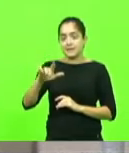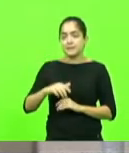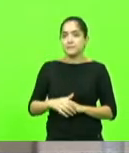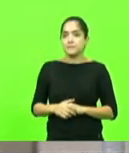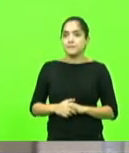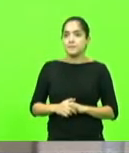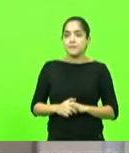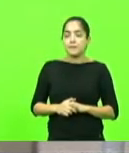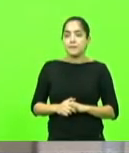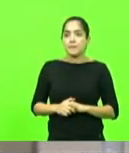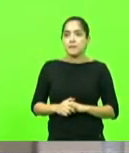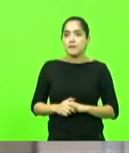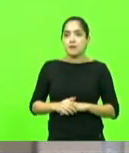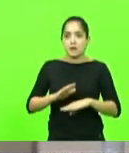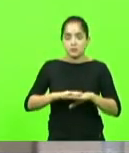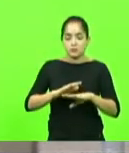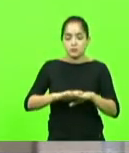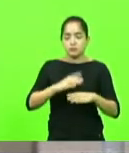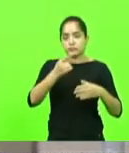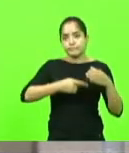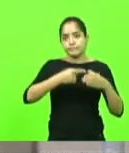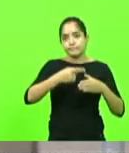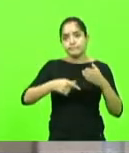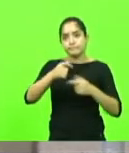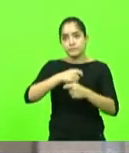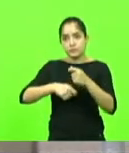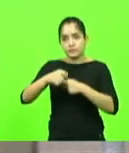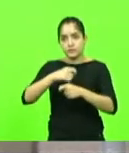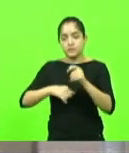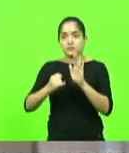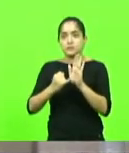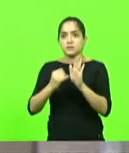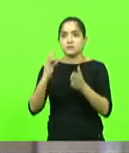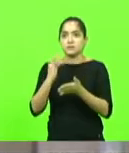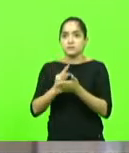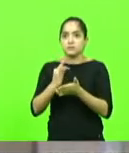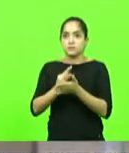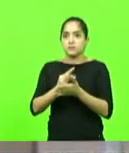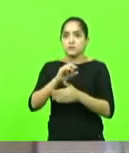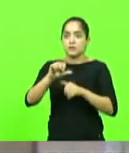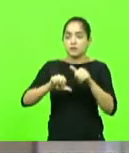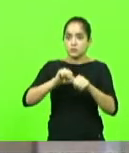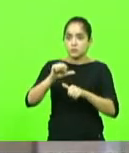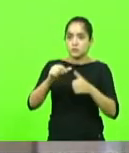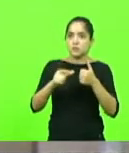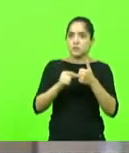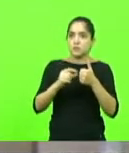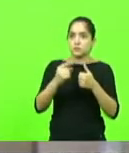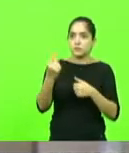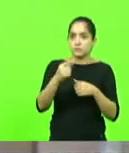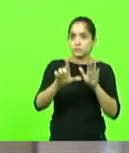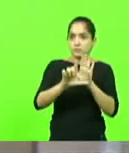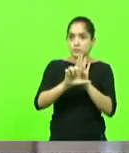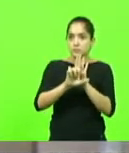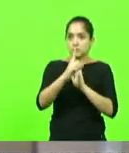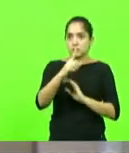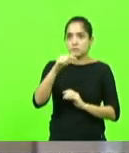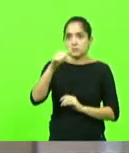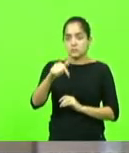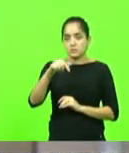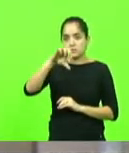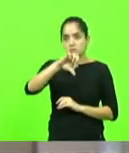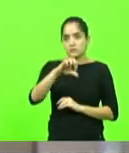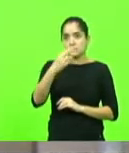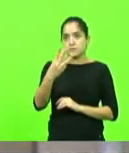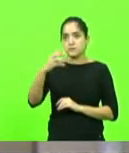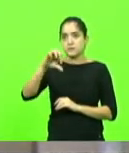243/2021. Autor, Comissão de Finanças e Tributação, altera a ementa e o artigo 1º da Lei número